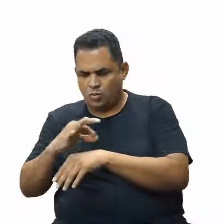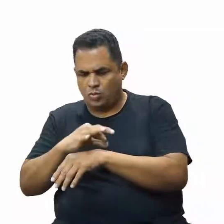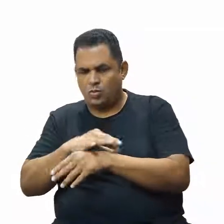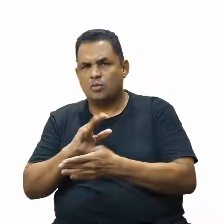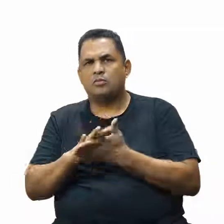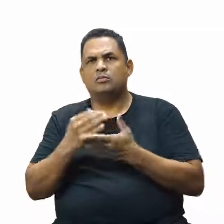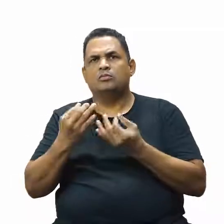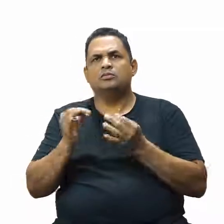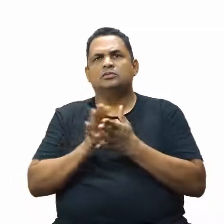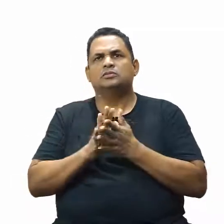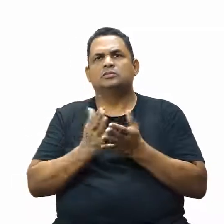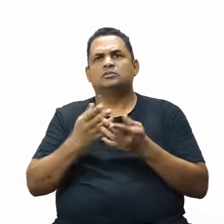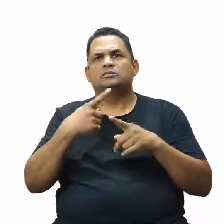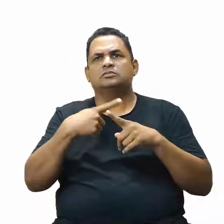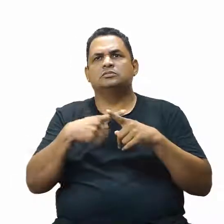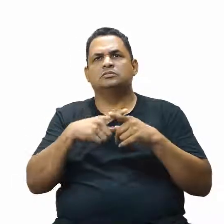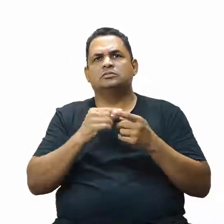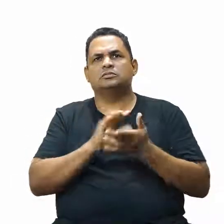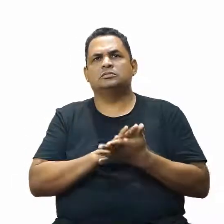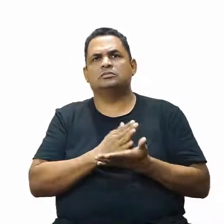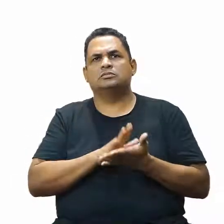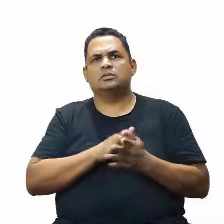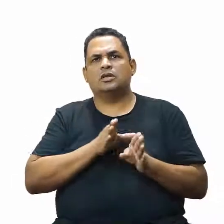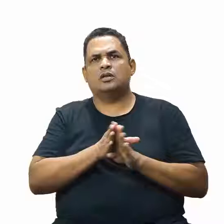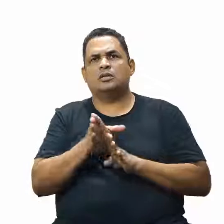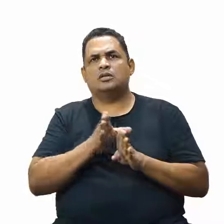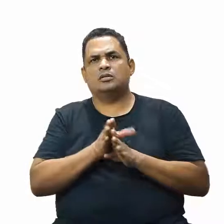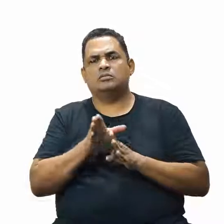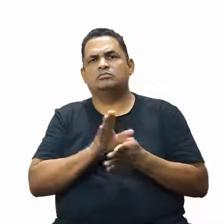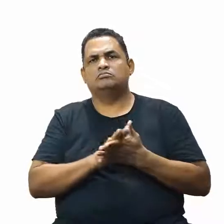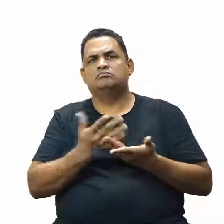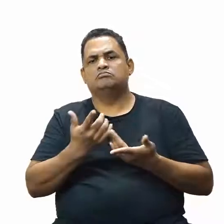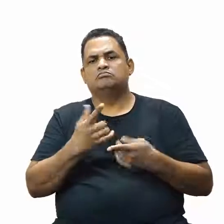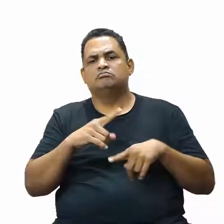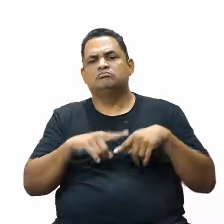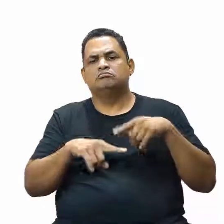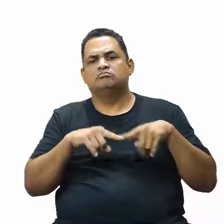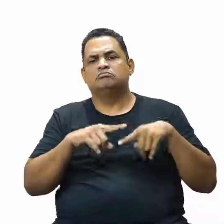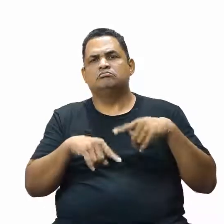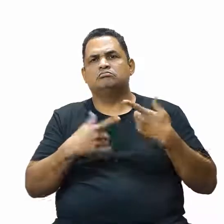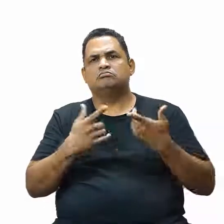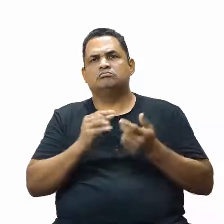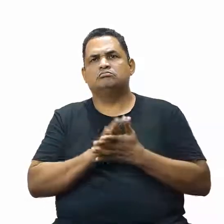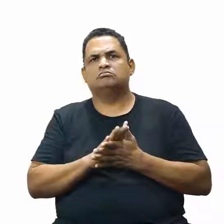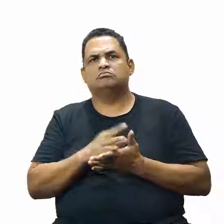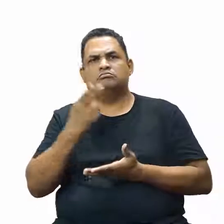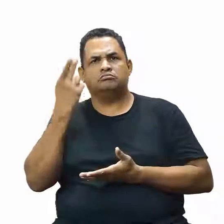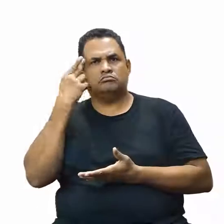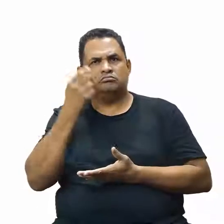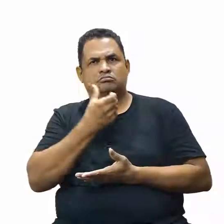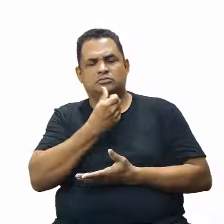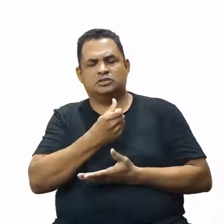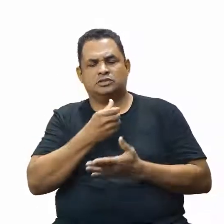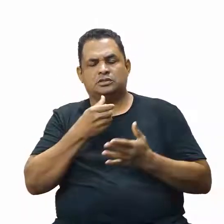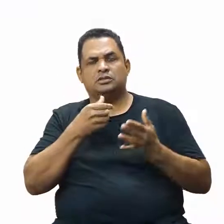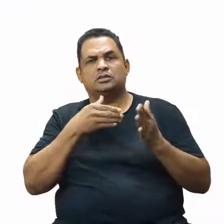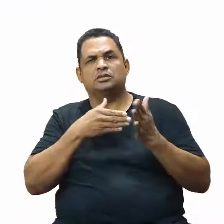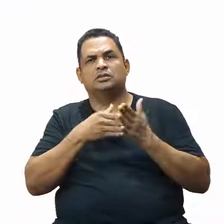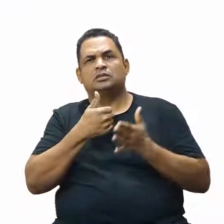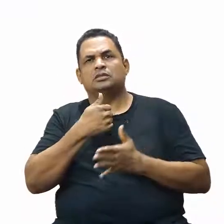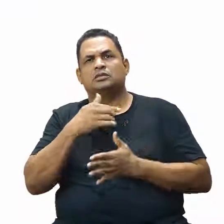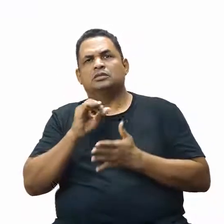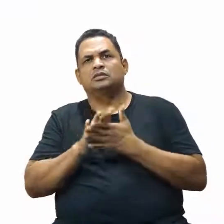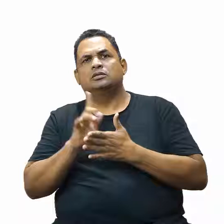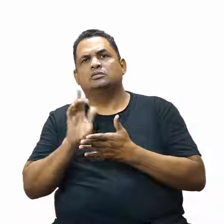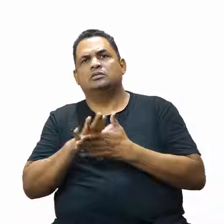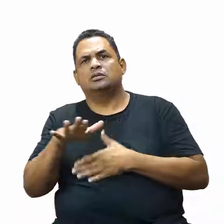calculada multiplicando-se a dose recomendada pelo fabricante do formicida, geralmente de 6 a 10 gramas, pela